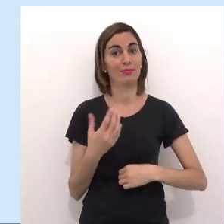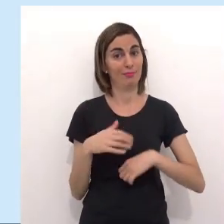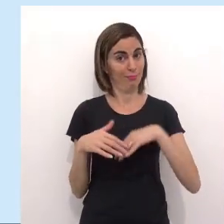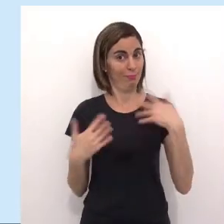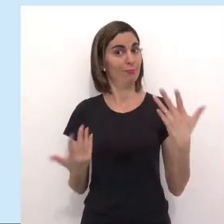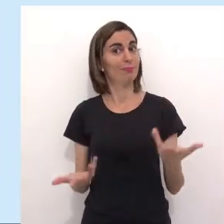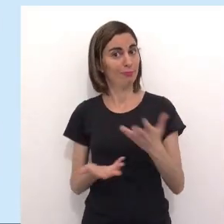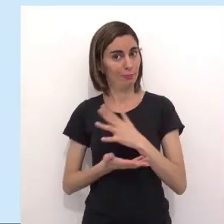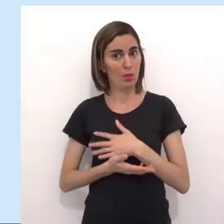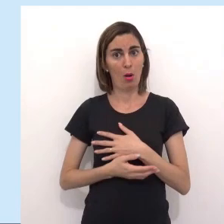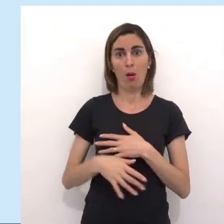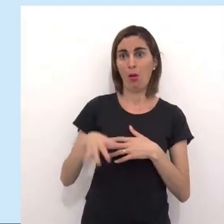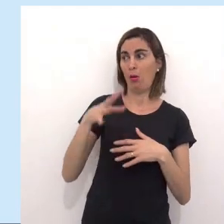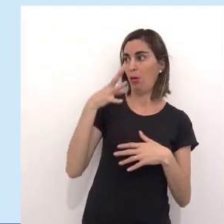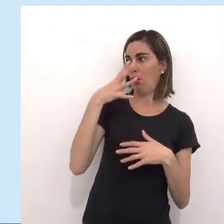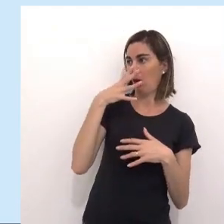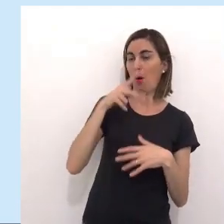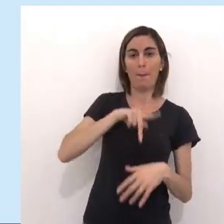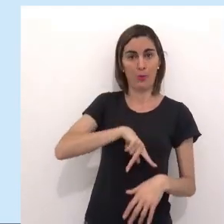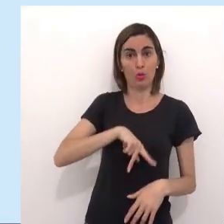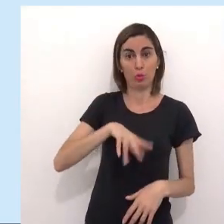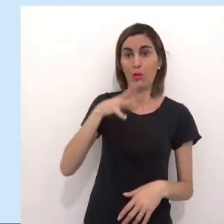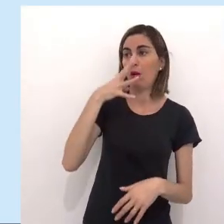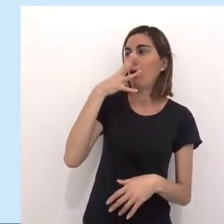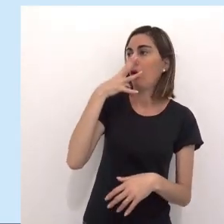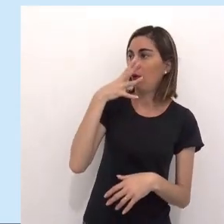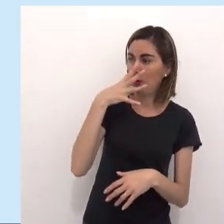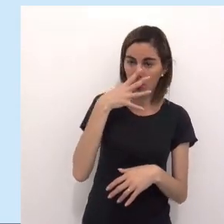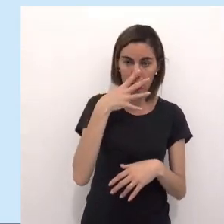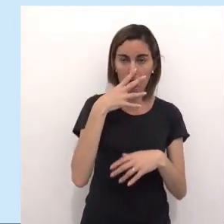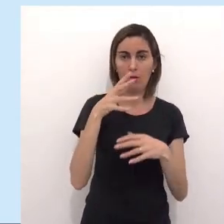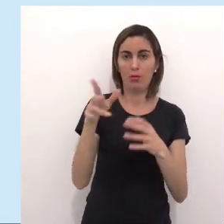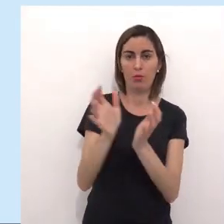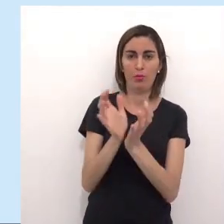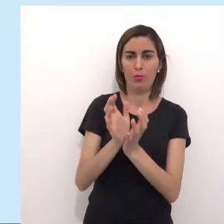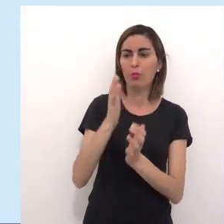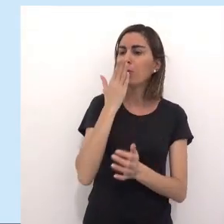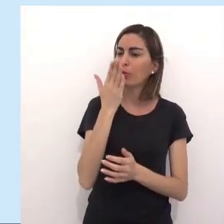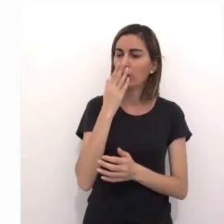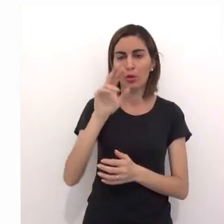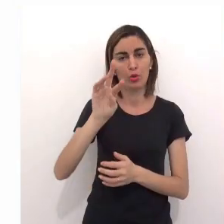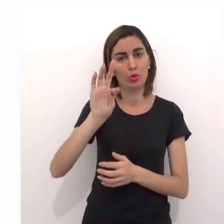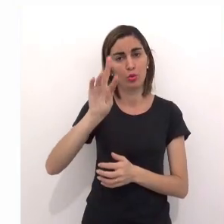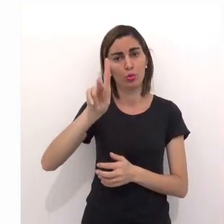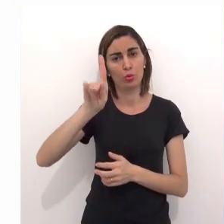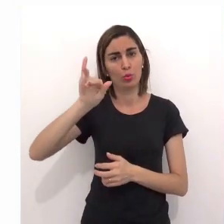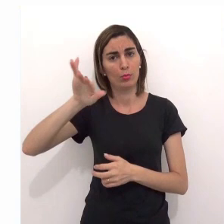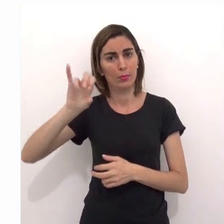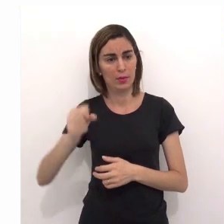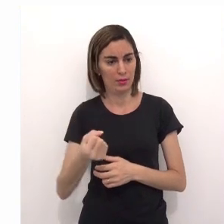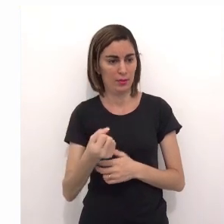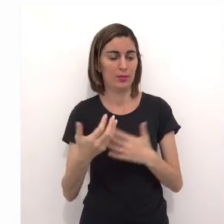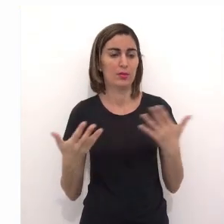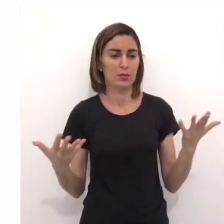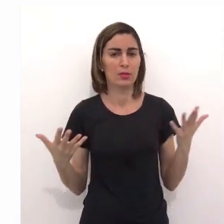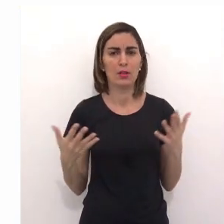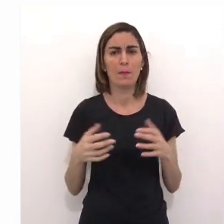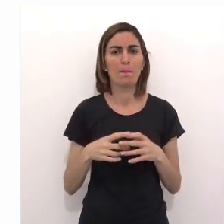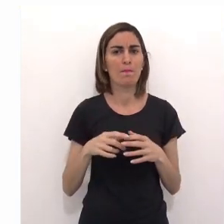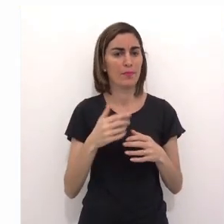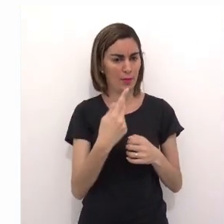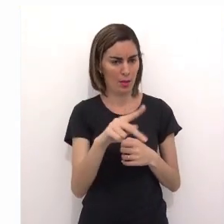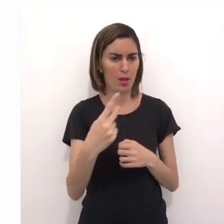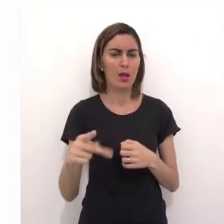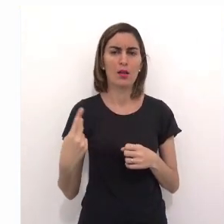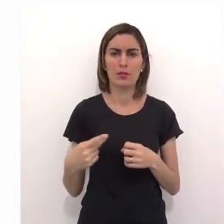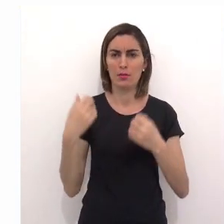os colonizadores ficaram impressionados pelo ritual de Tupi, né? rituais tupis. Então, essas